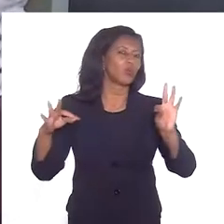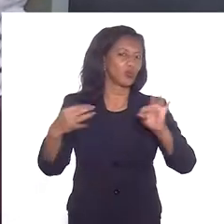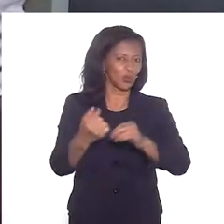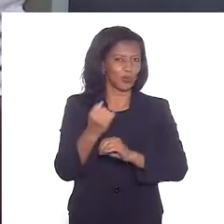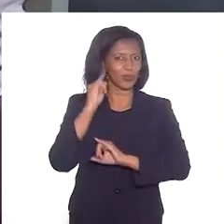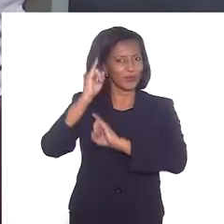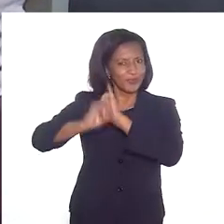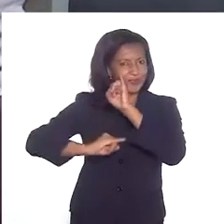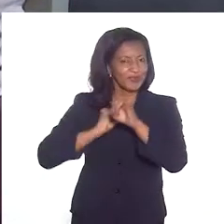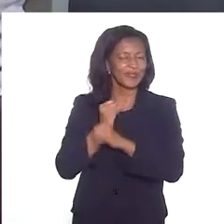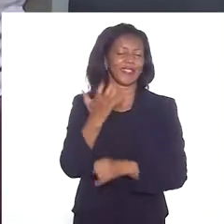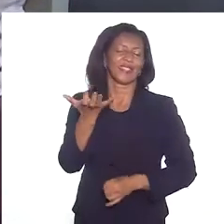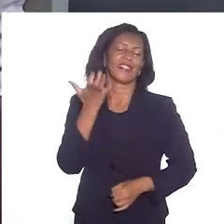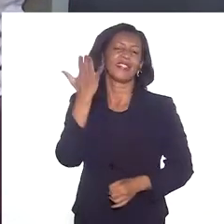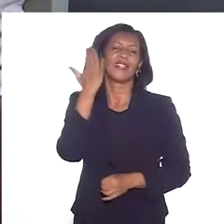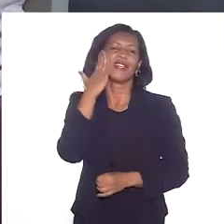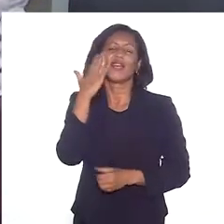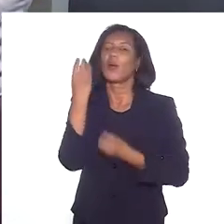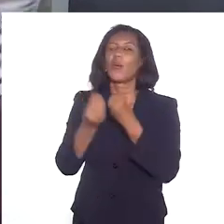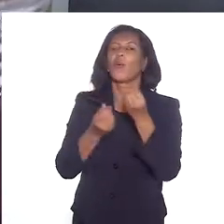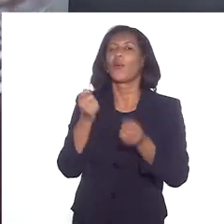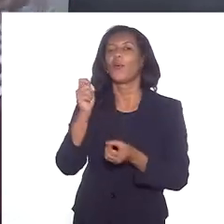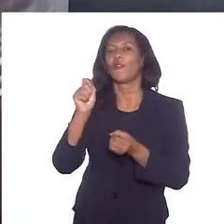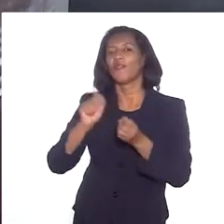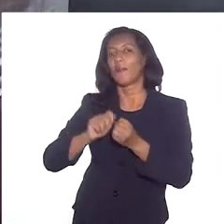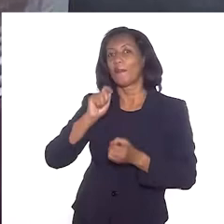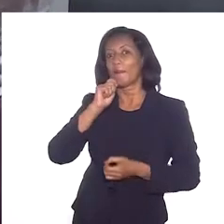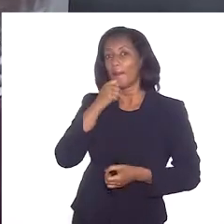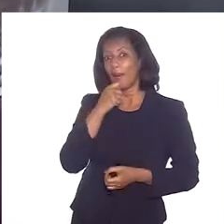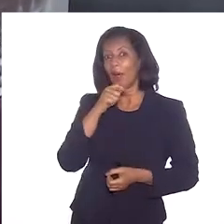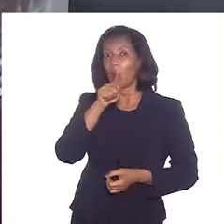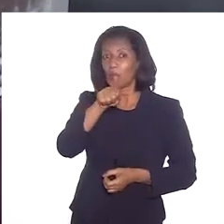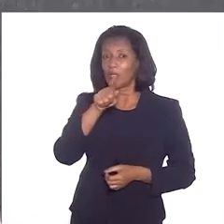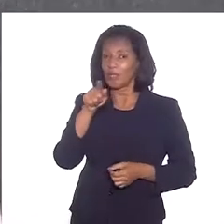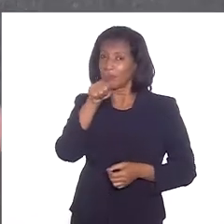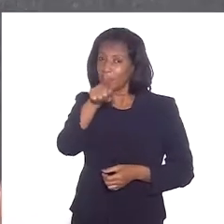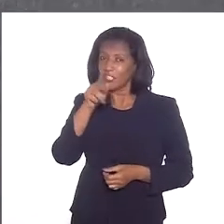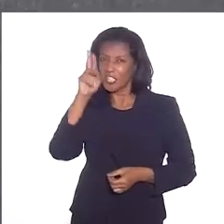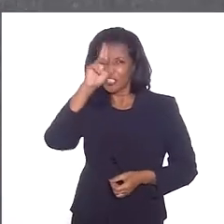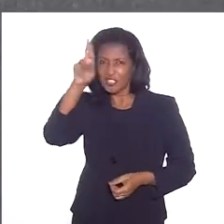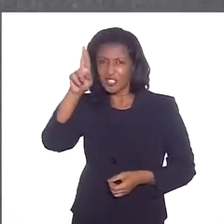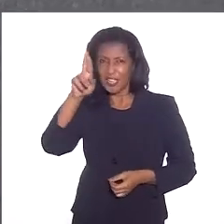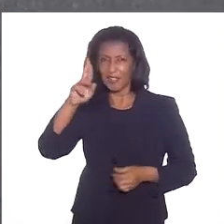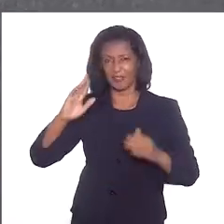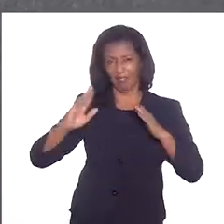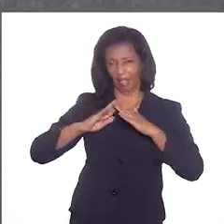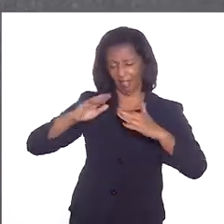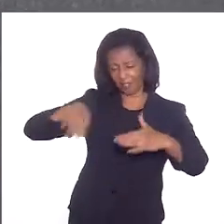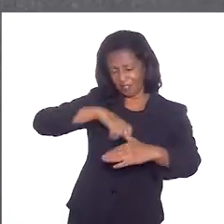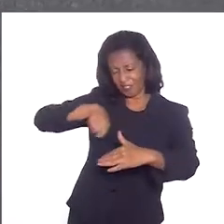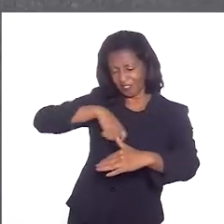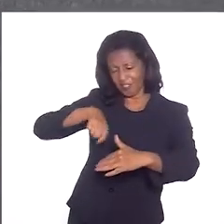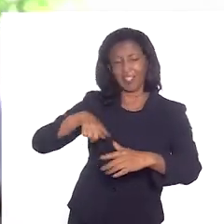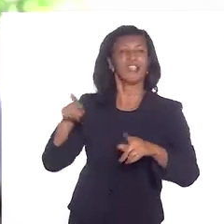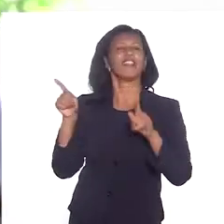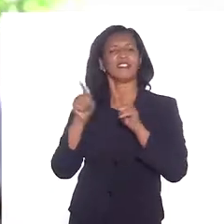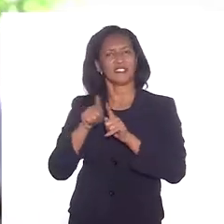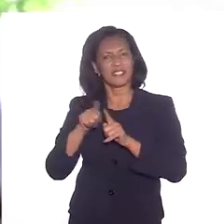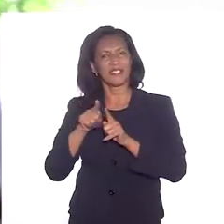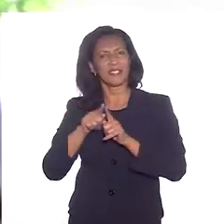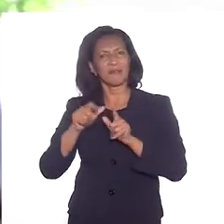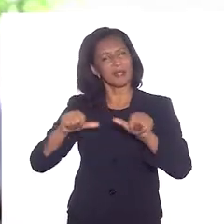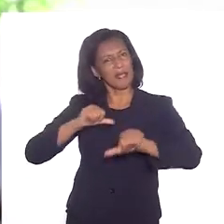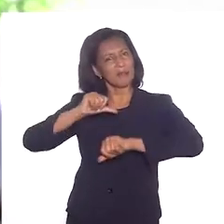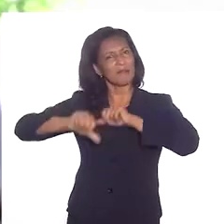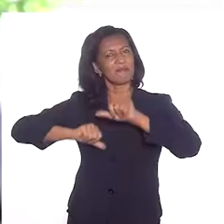todo mundo na internet querendo saber como faz pão. O que para você, né, que é chefe de cozinha e tá aí também se aventurando